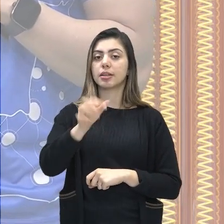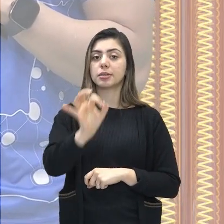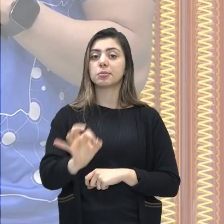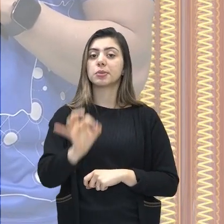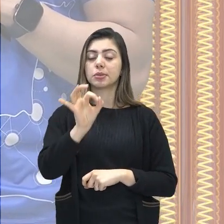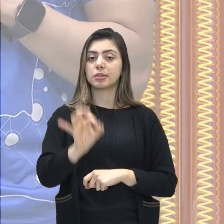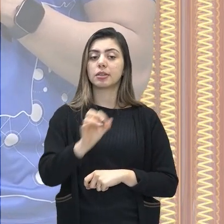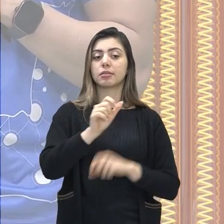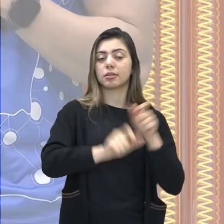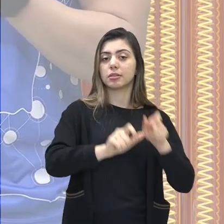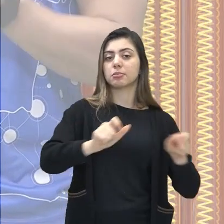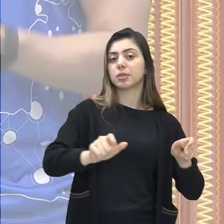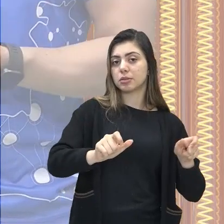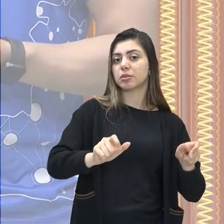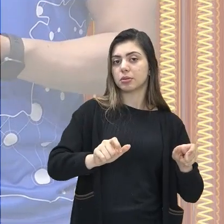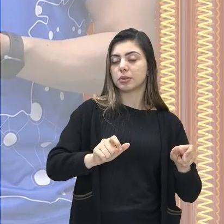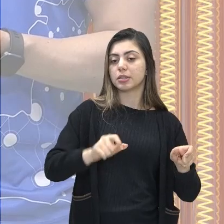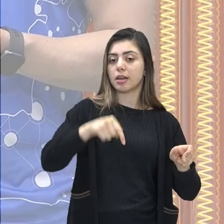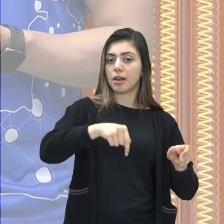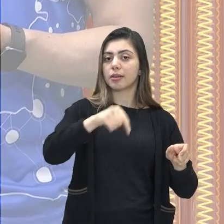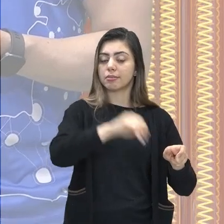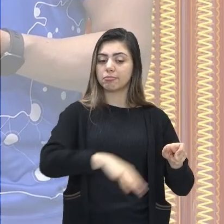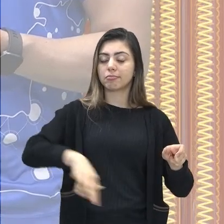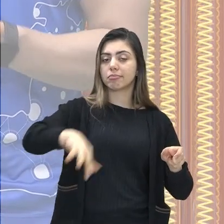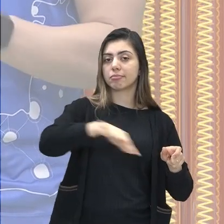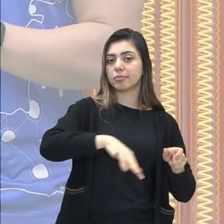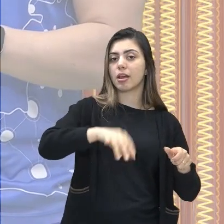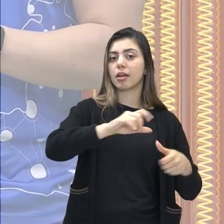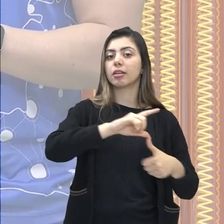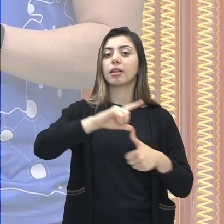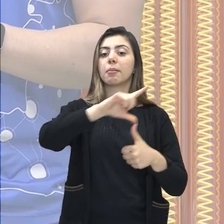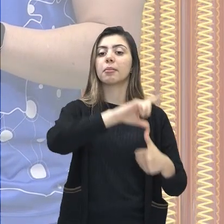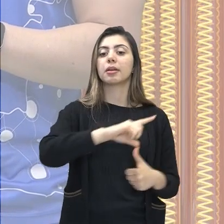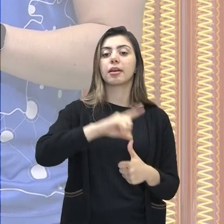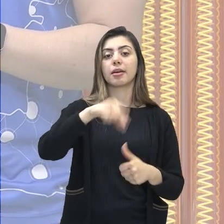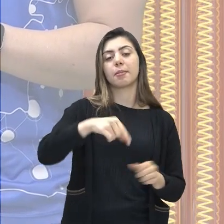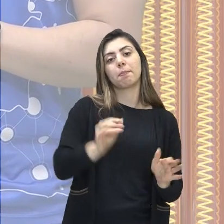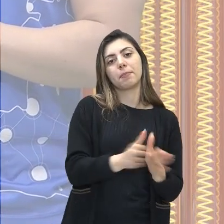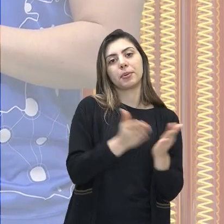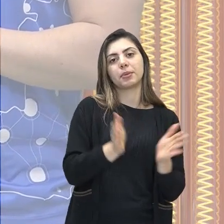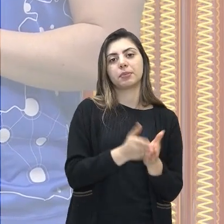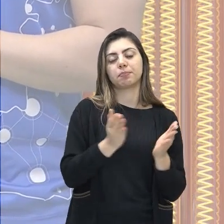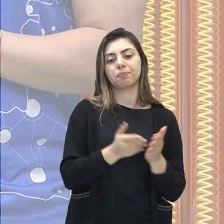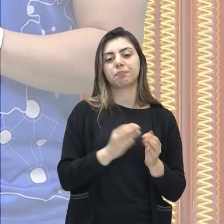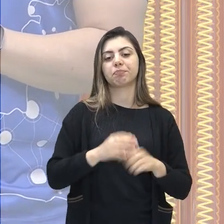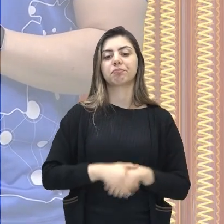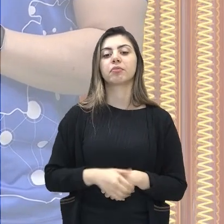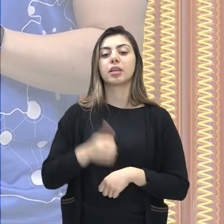33,7% da população que vive aqui na América Latina era considerada pobre, tá? E